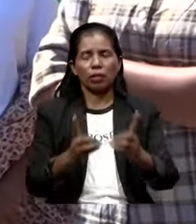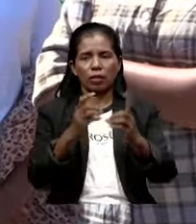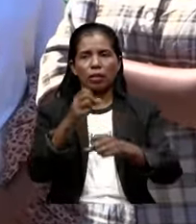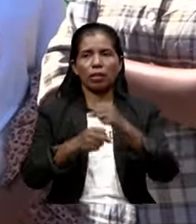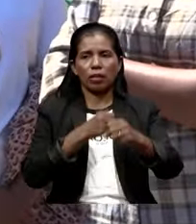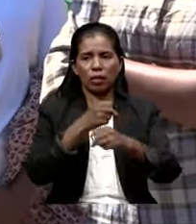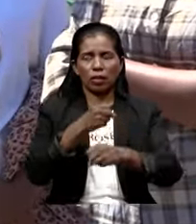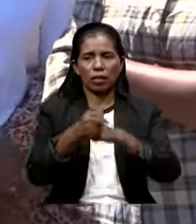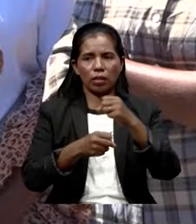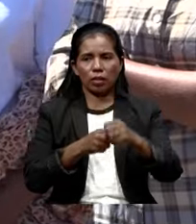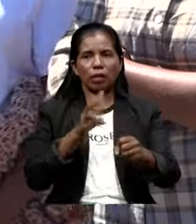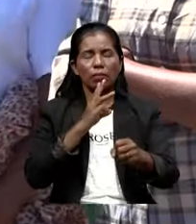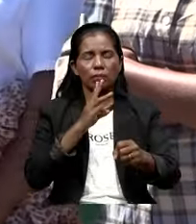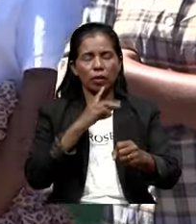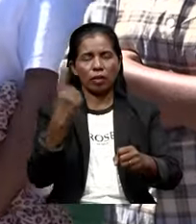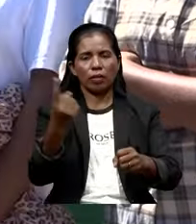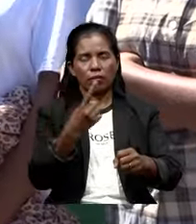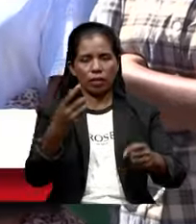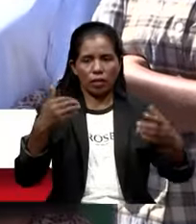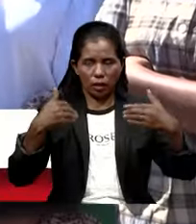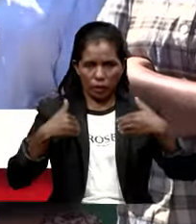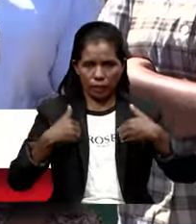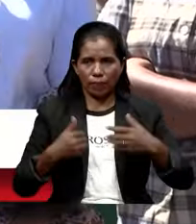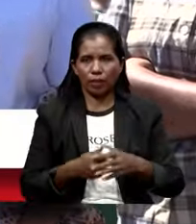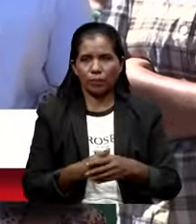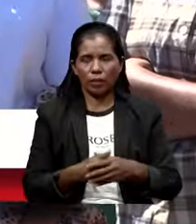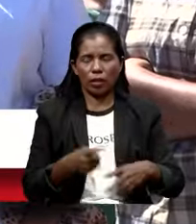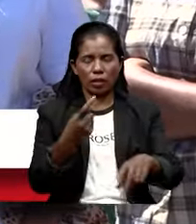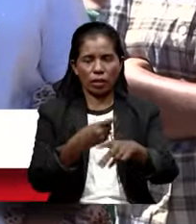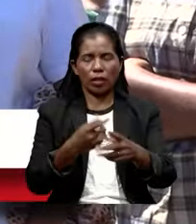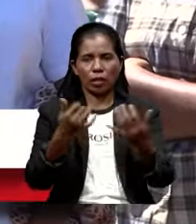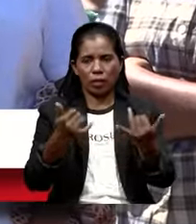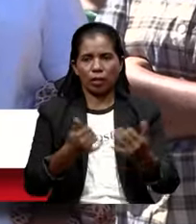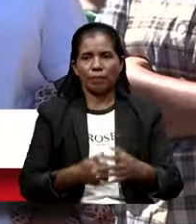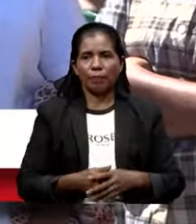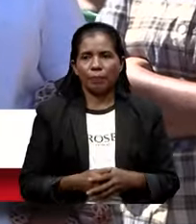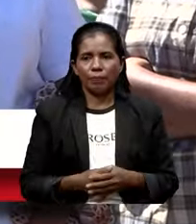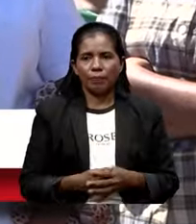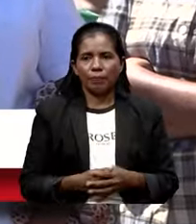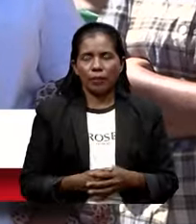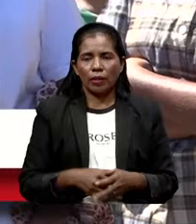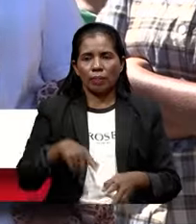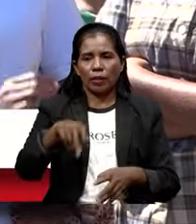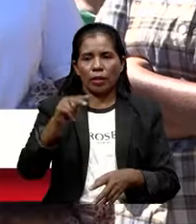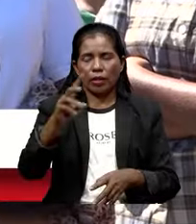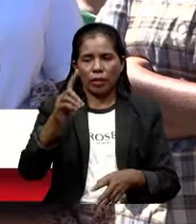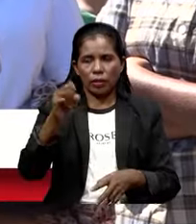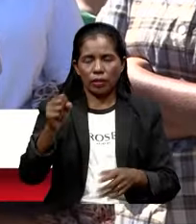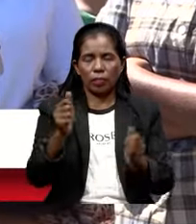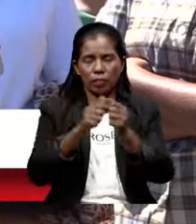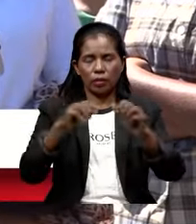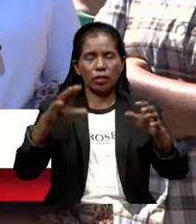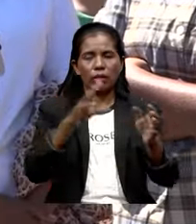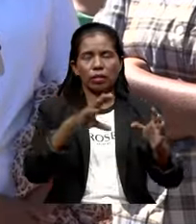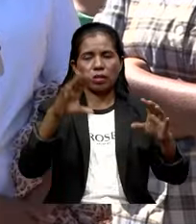tine inundação sempre acontece. O situação ida, né? Pende samo to sefsu ka tura suka